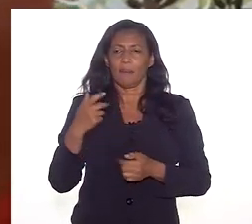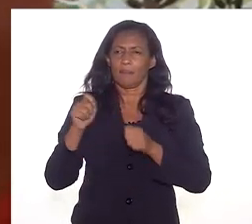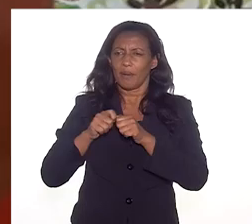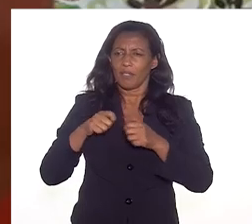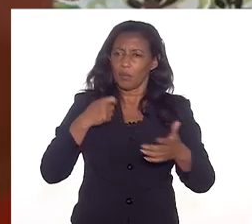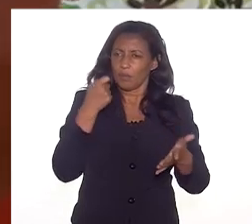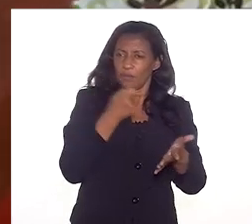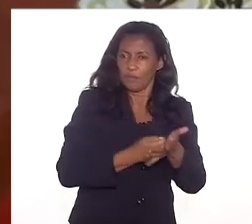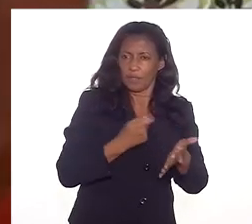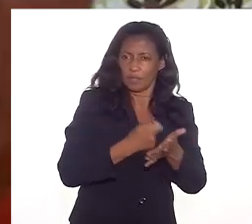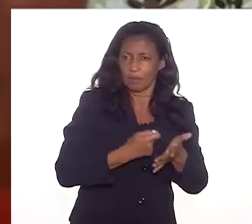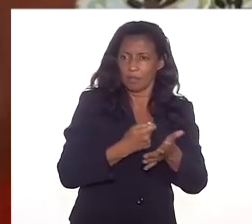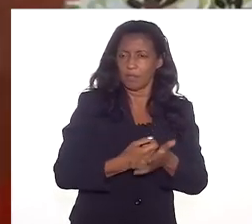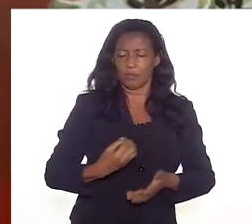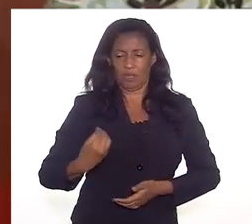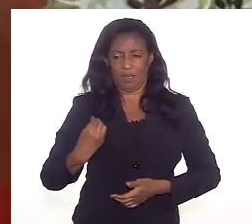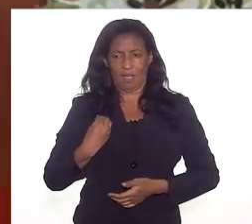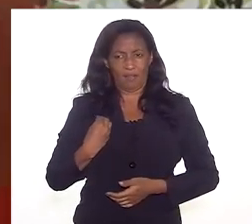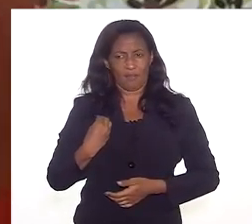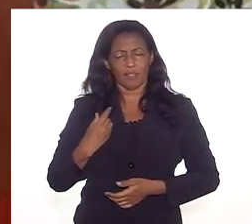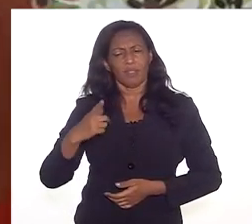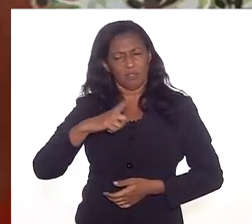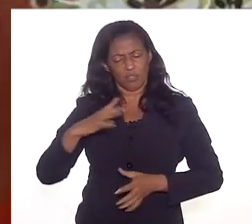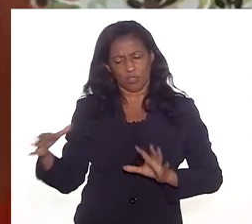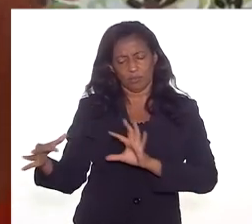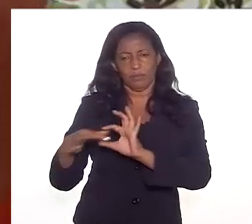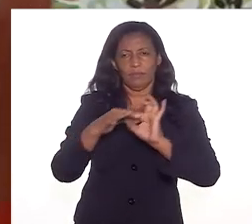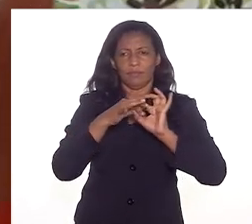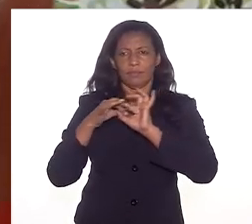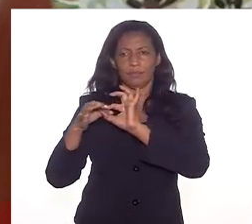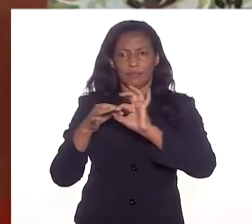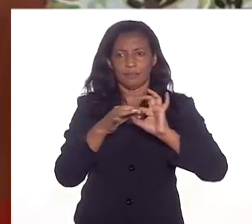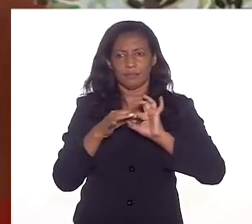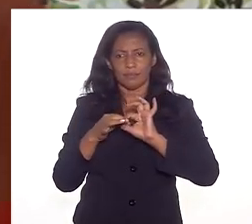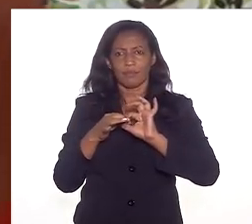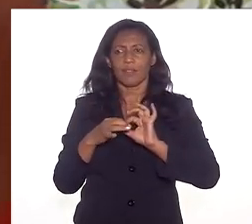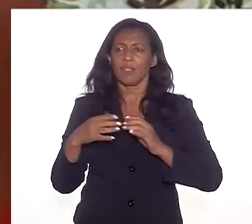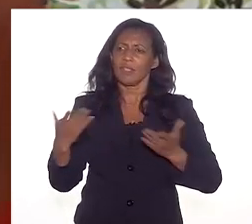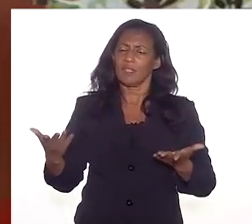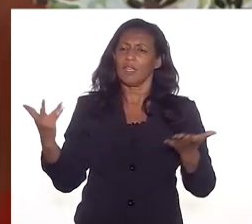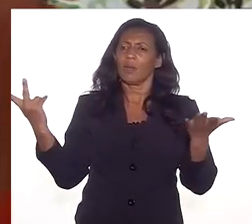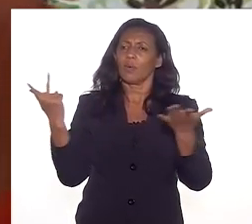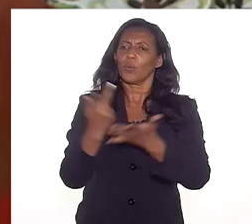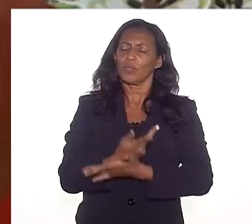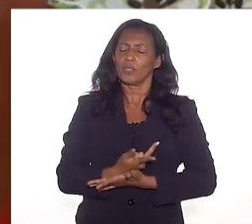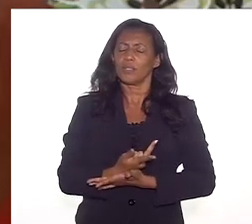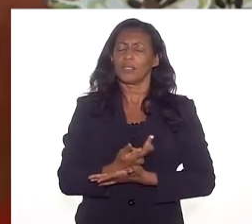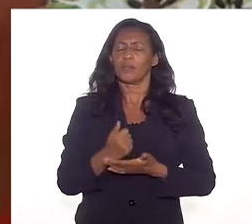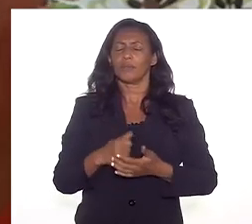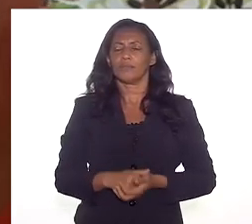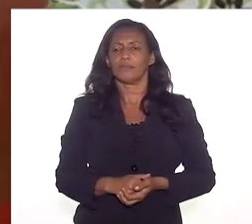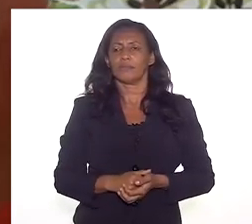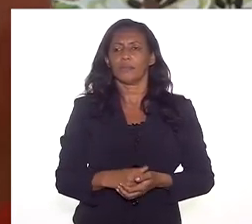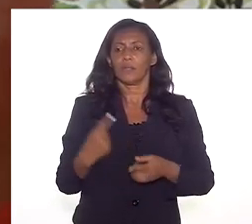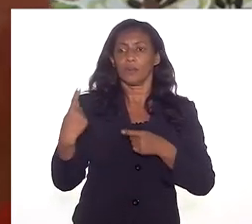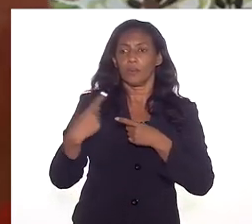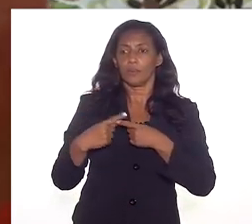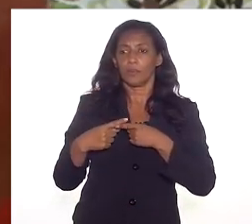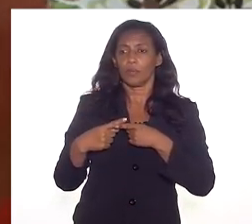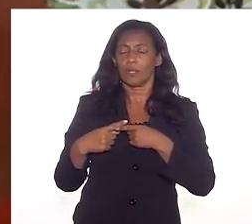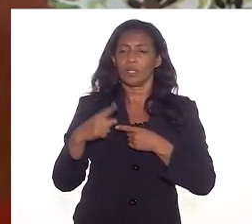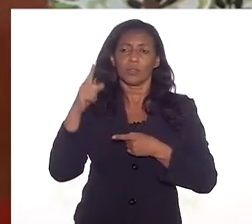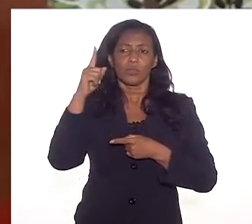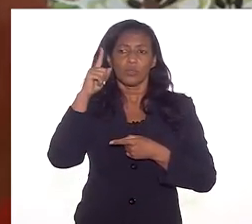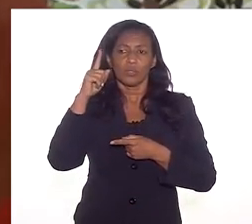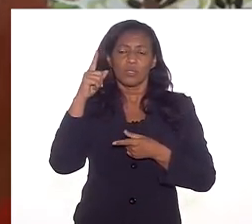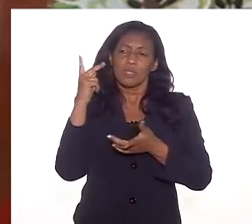o enfrentamento, havia, de fato, uma união. E aquilo ali foi uma coisa que aconteceu, porque